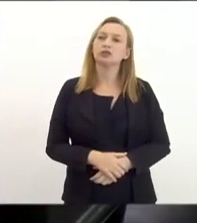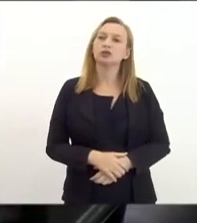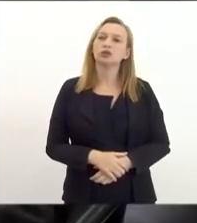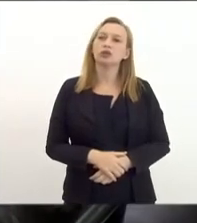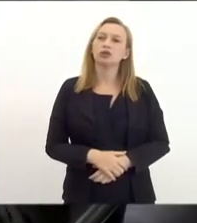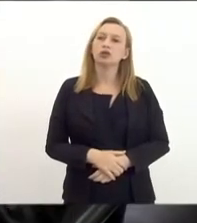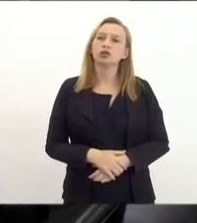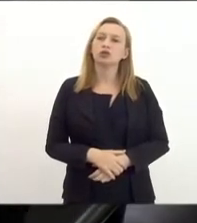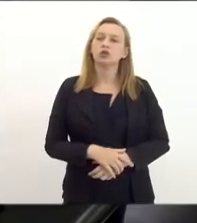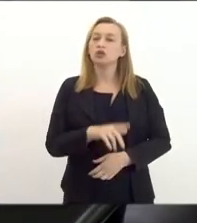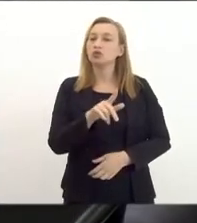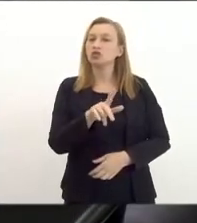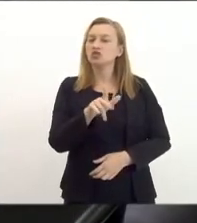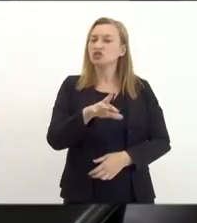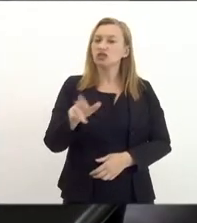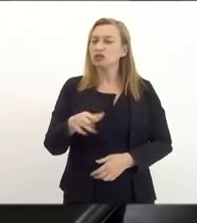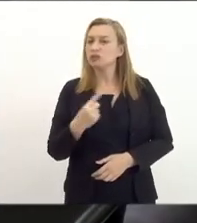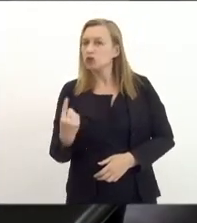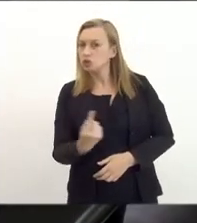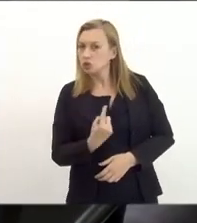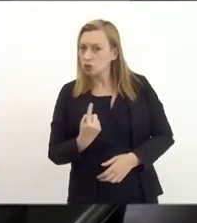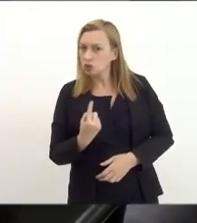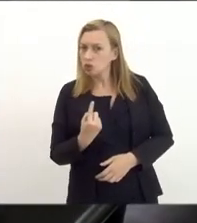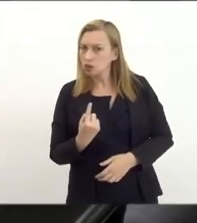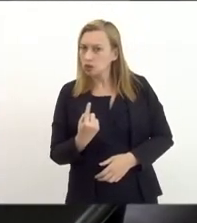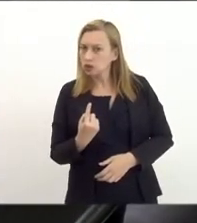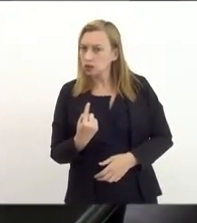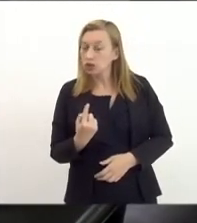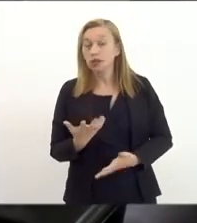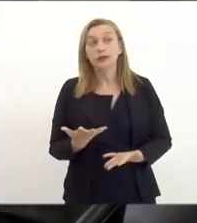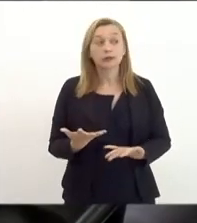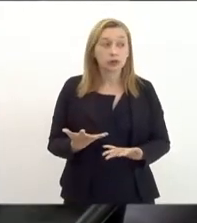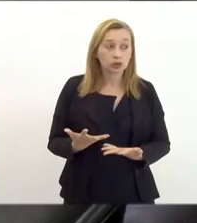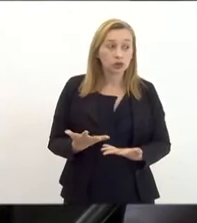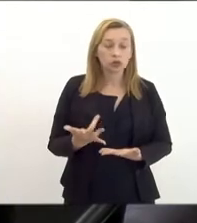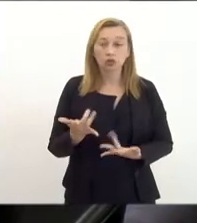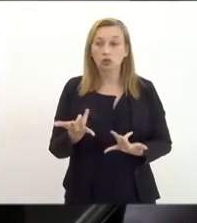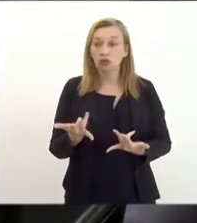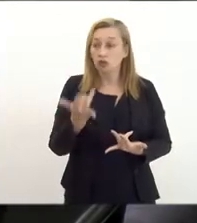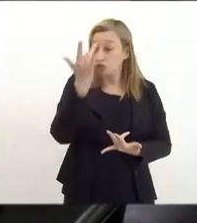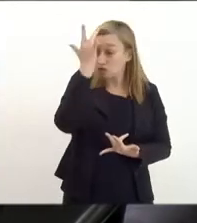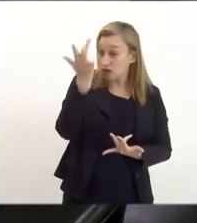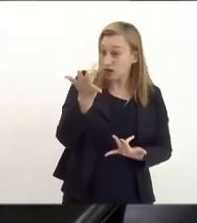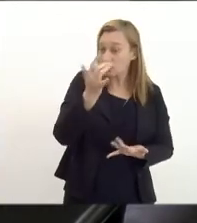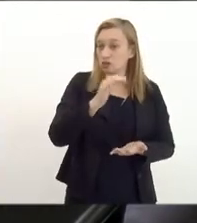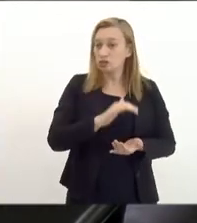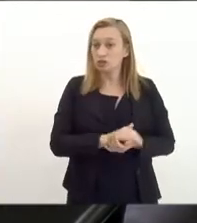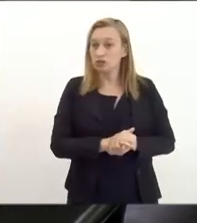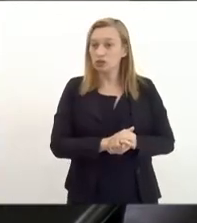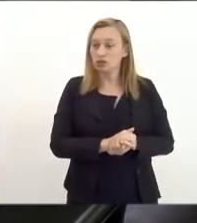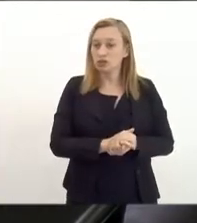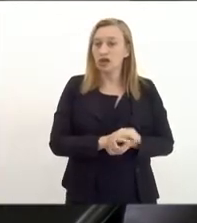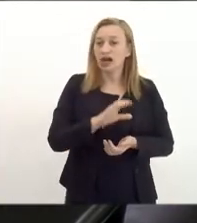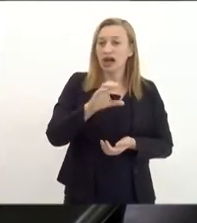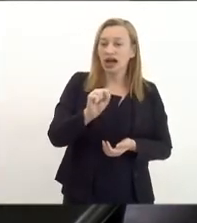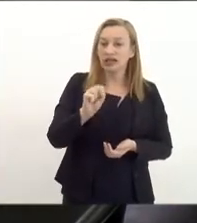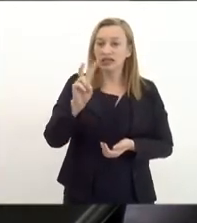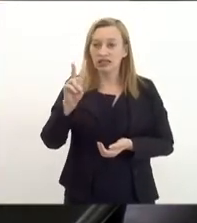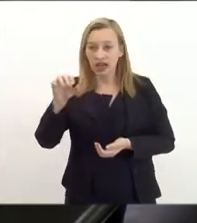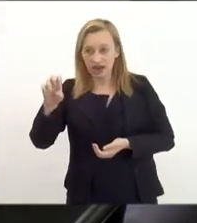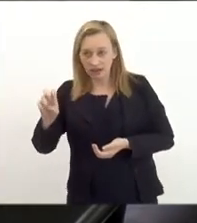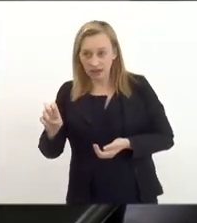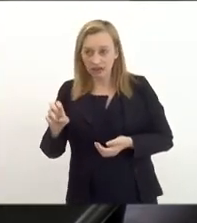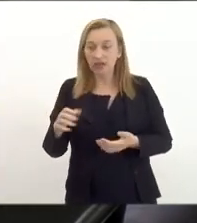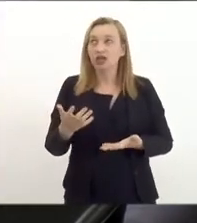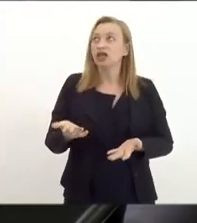é o quê diferiu para nós e o pistolo facilitado a partir da serve e me